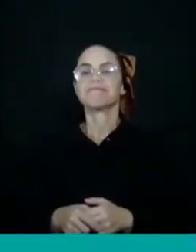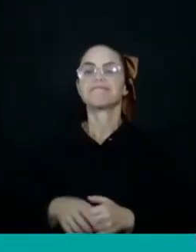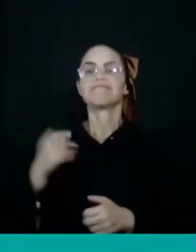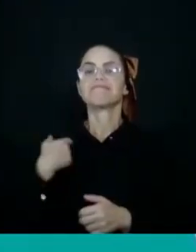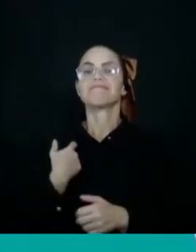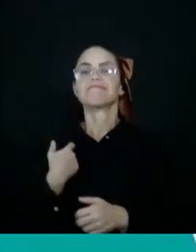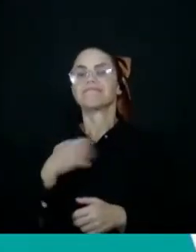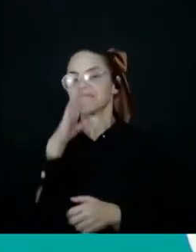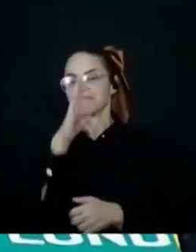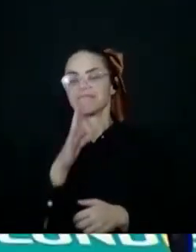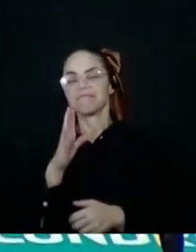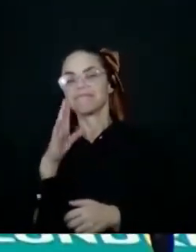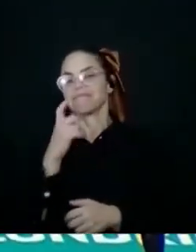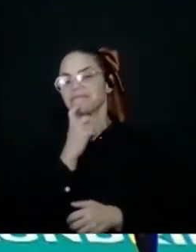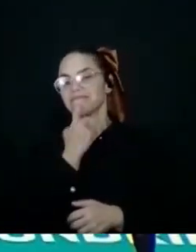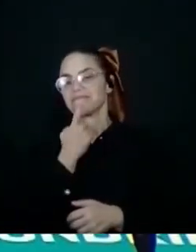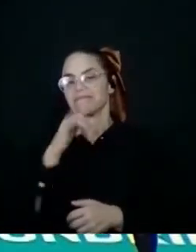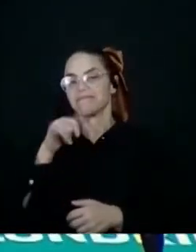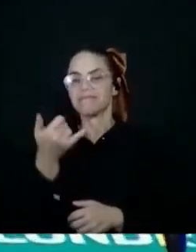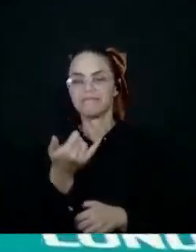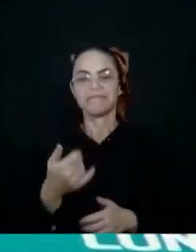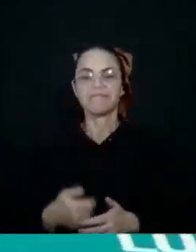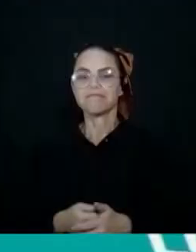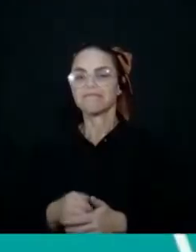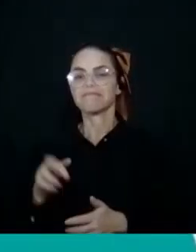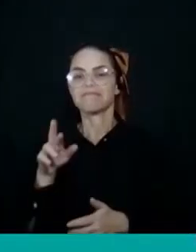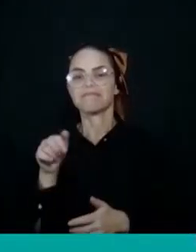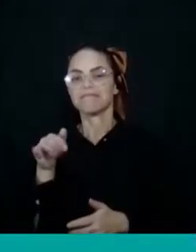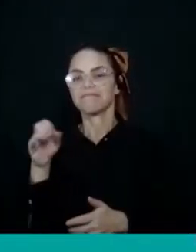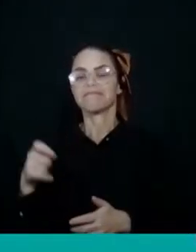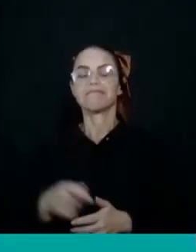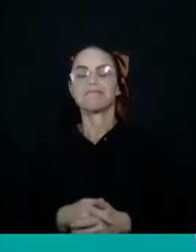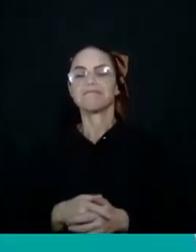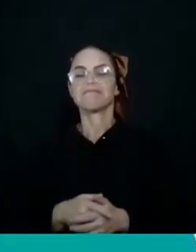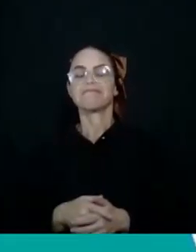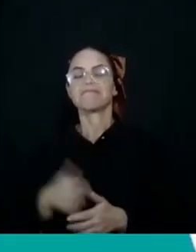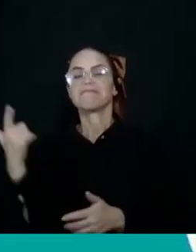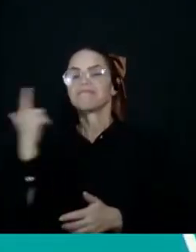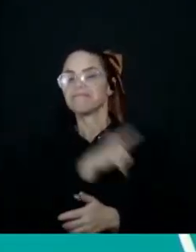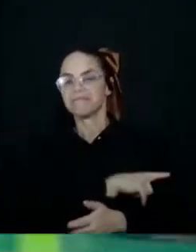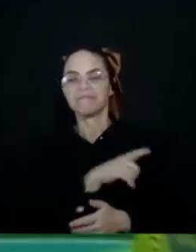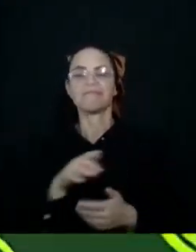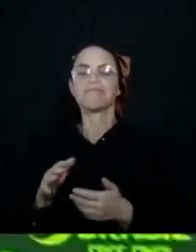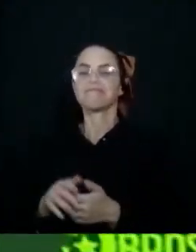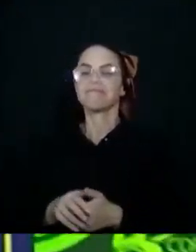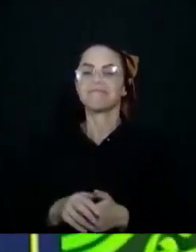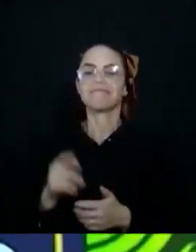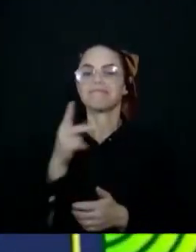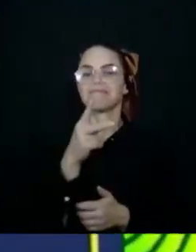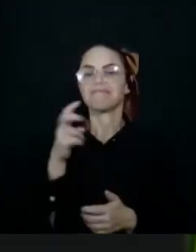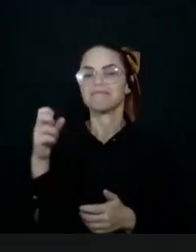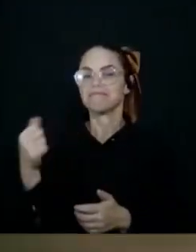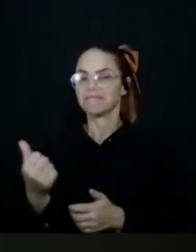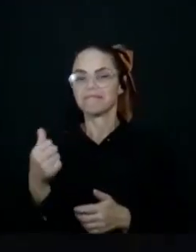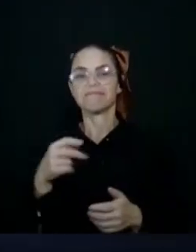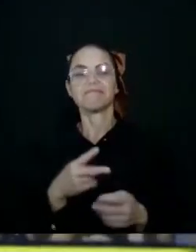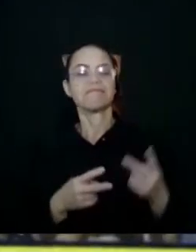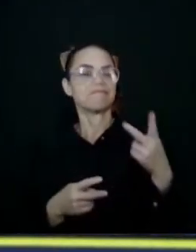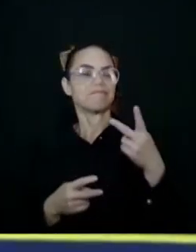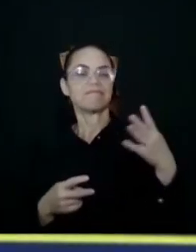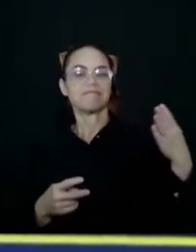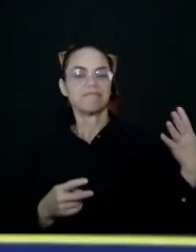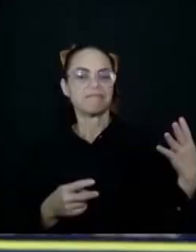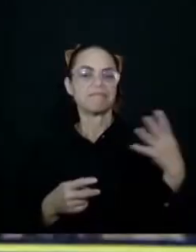Campinas aproveita, né? Bruno Lima jogou em cima do bloqueio, fez 26-24 e